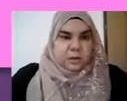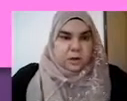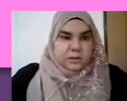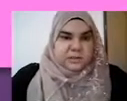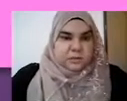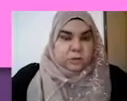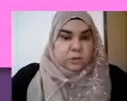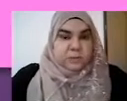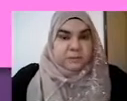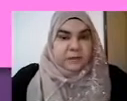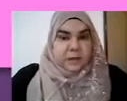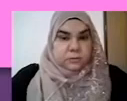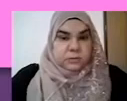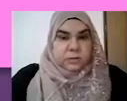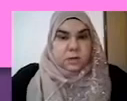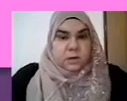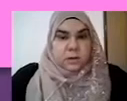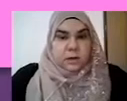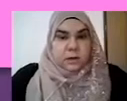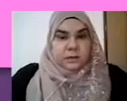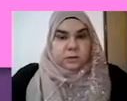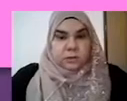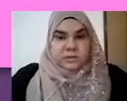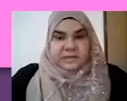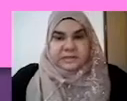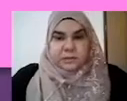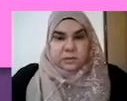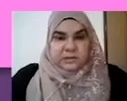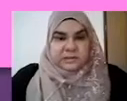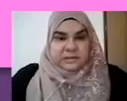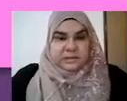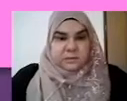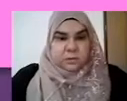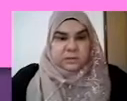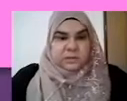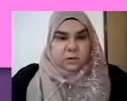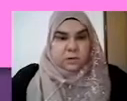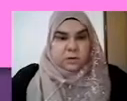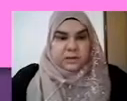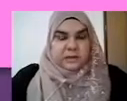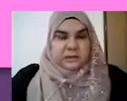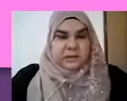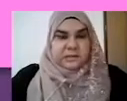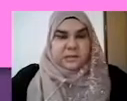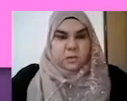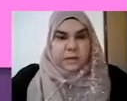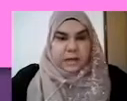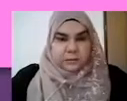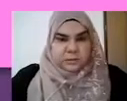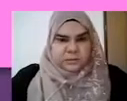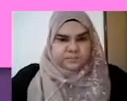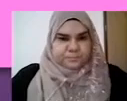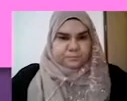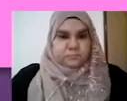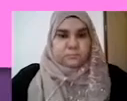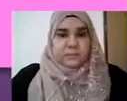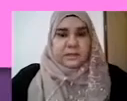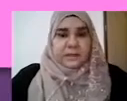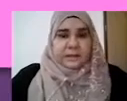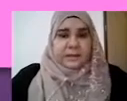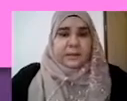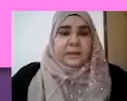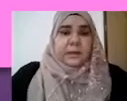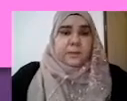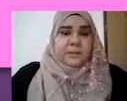coloquei aqui, ó, são todos pentágonos, todos eles têm, todas essas figuras que eu coloquei aqui tem 5 lados,